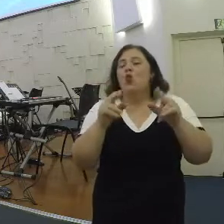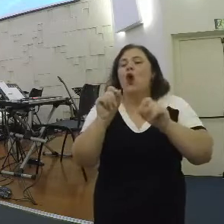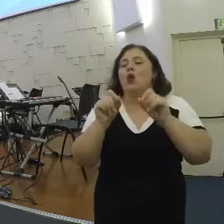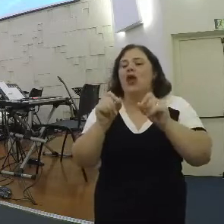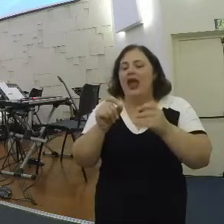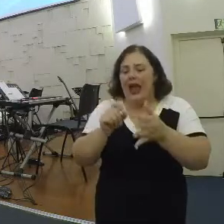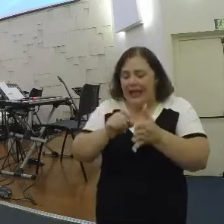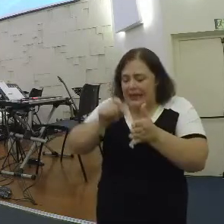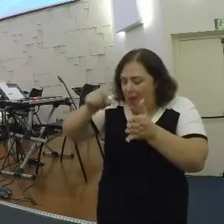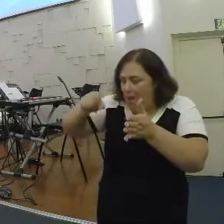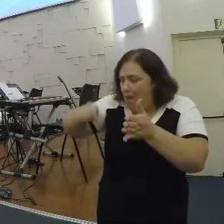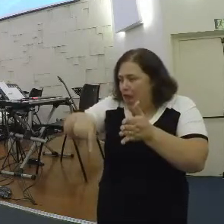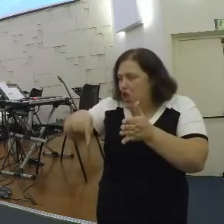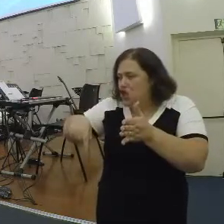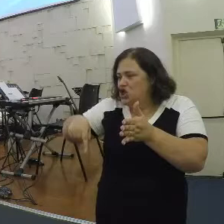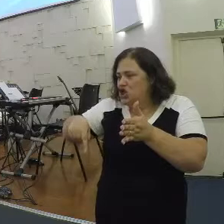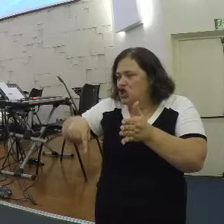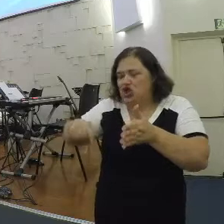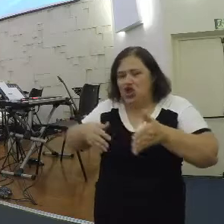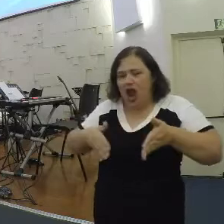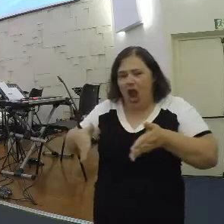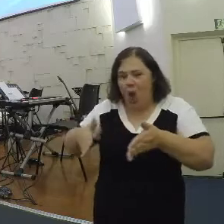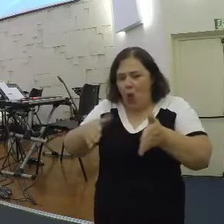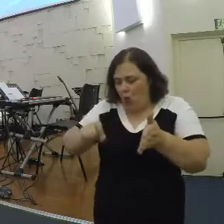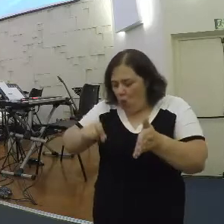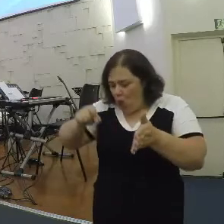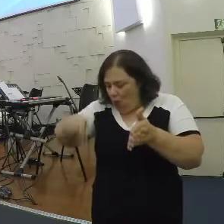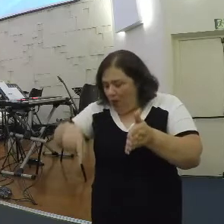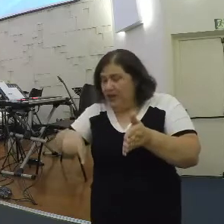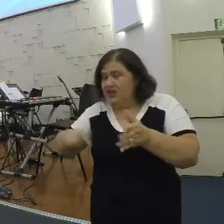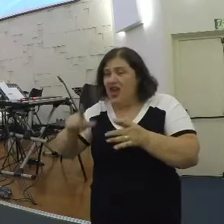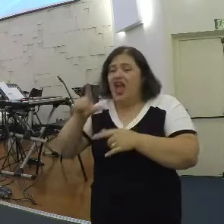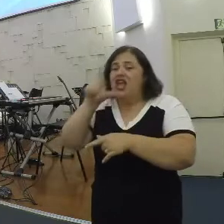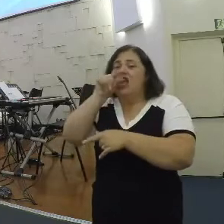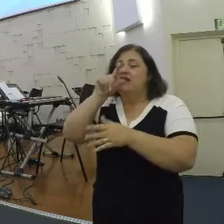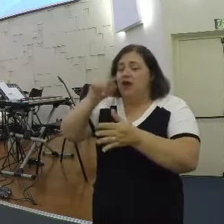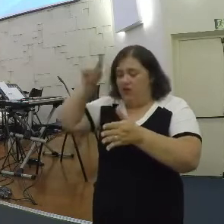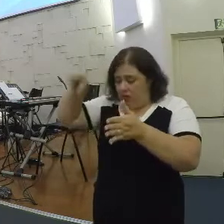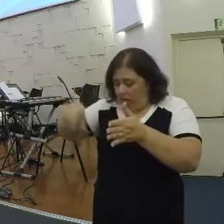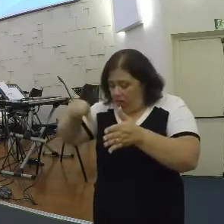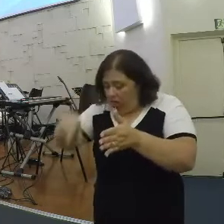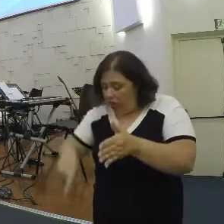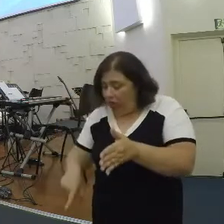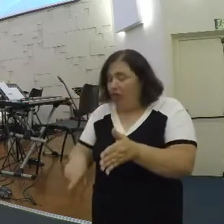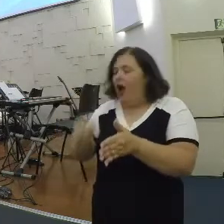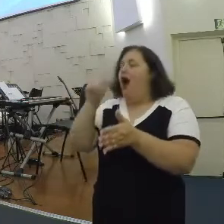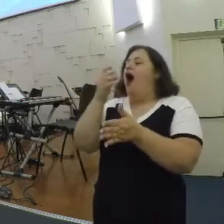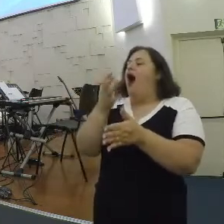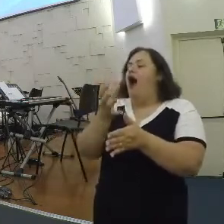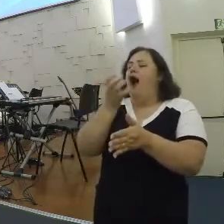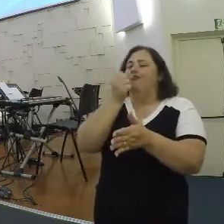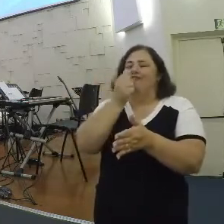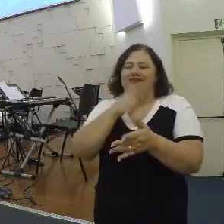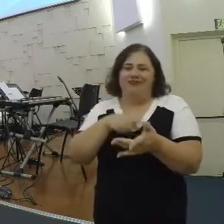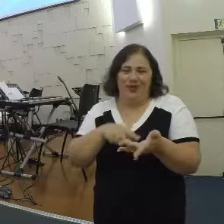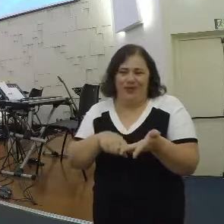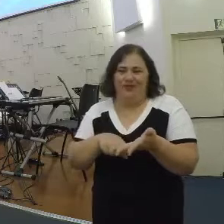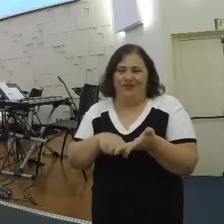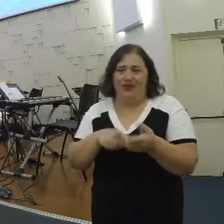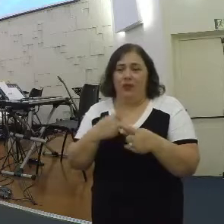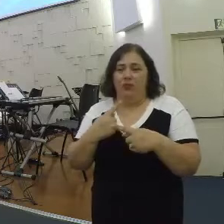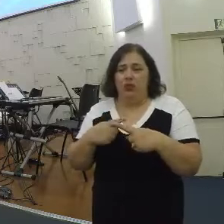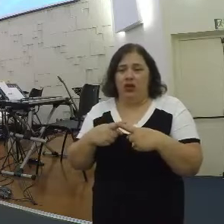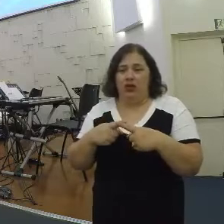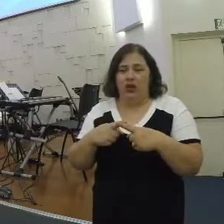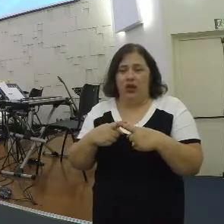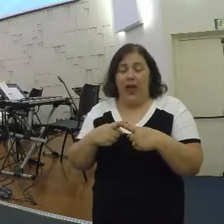ouvinte. É preciso ser mais do que ouvinte, é preciso crer no evangelho para que a mensagem do evangelho